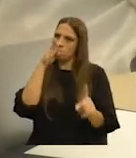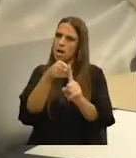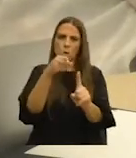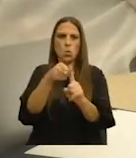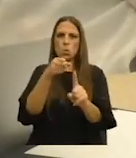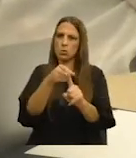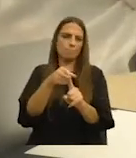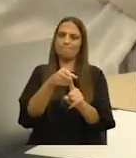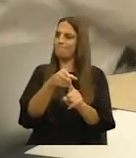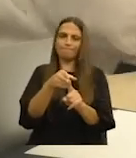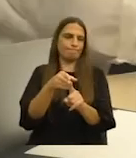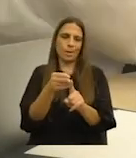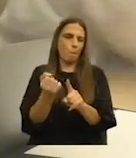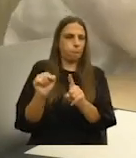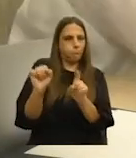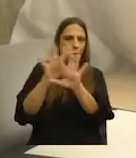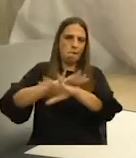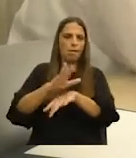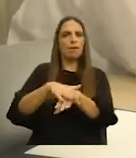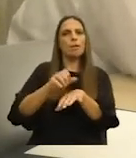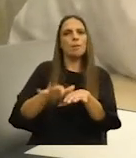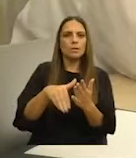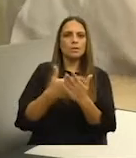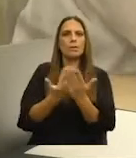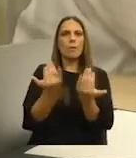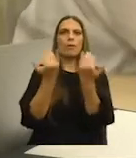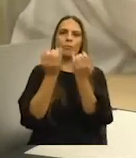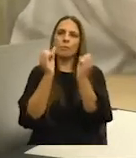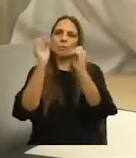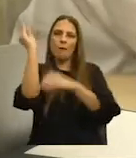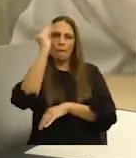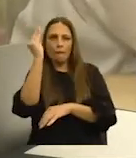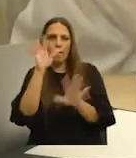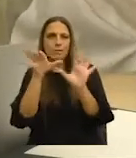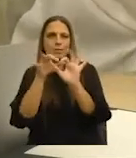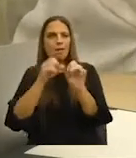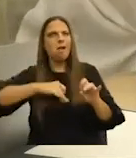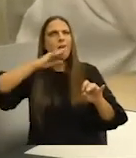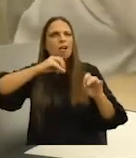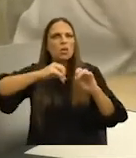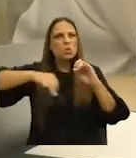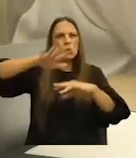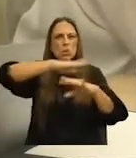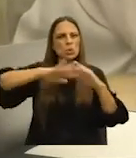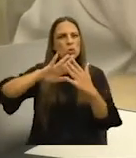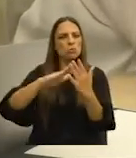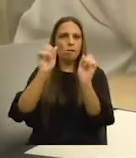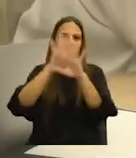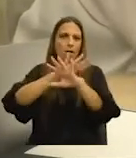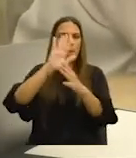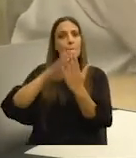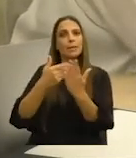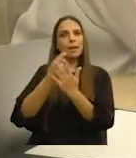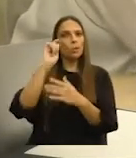de greenwashing, providenciando informações enganosas sobre as emissões poluentes, de modo a ocultar do público o verdadeiro impacto ambiental deste